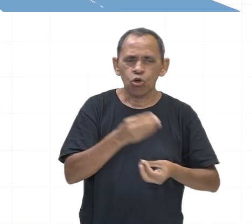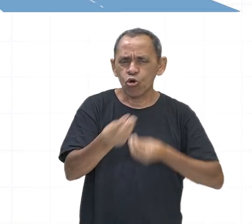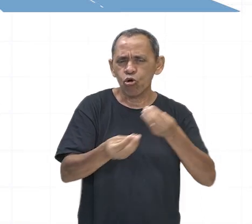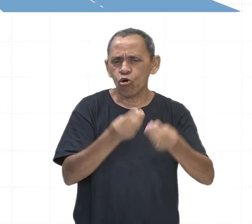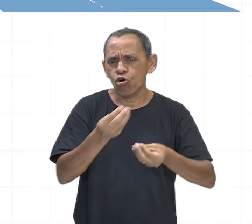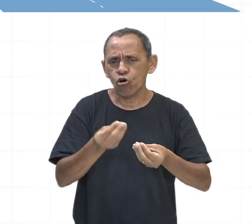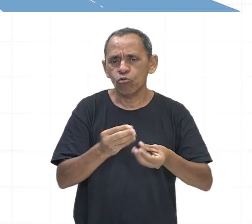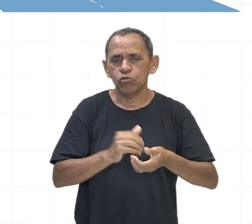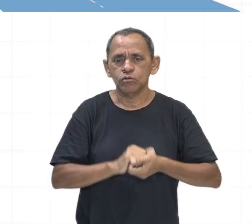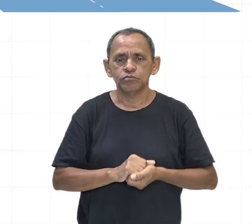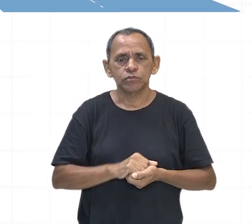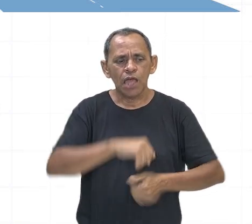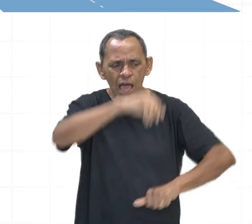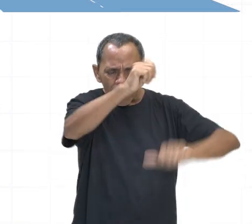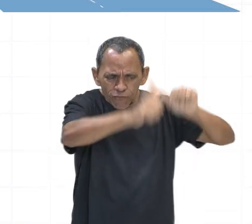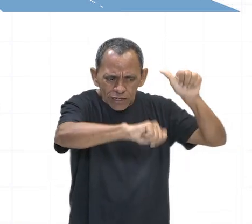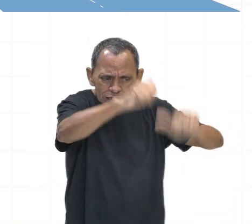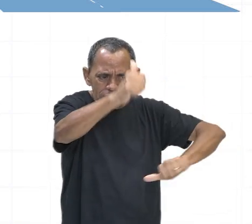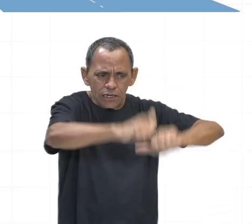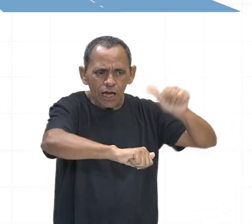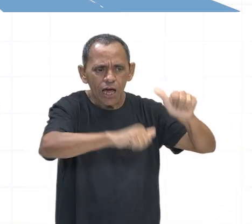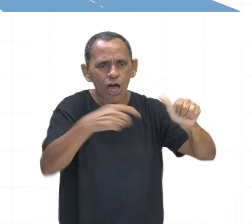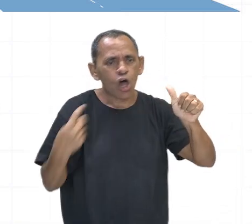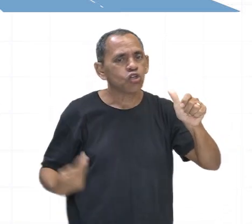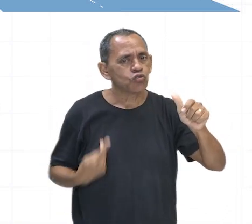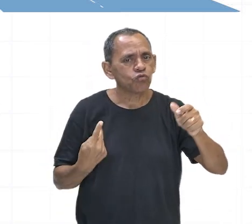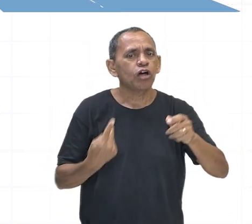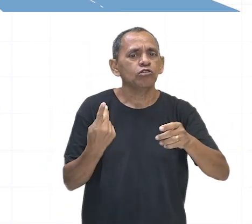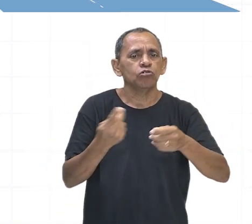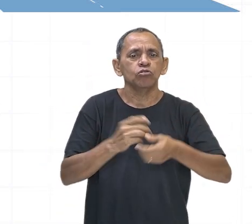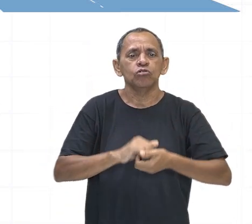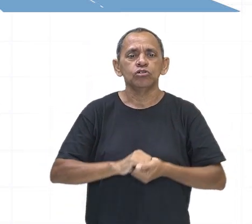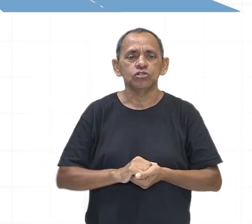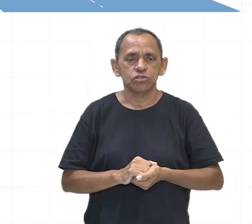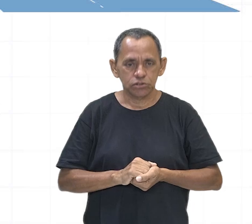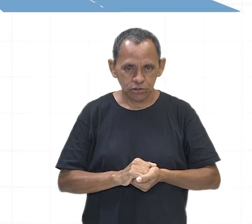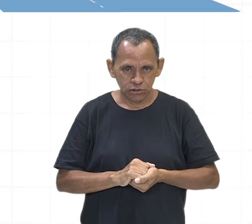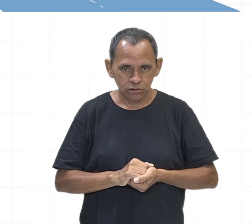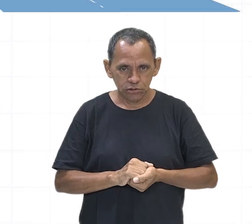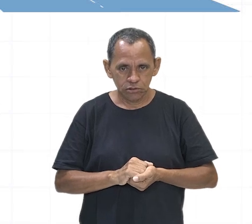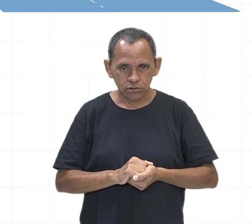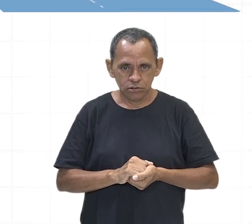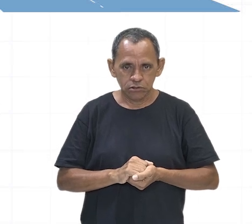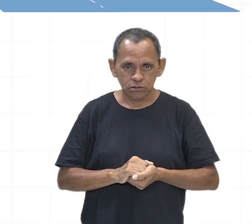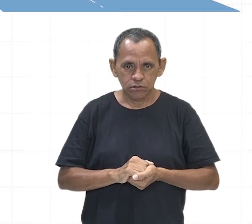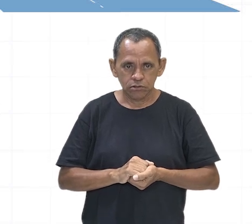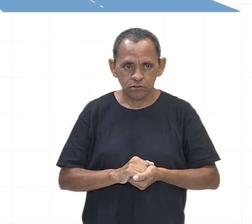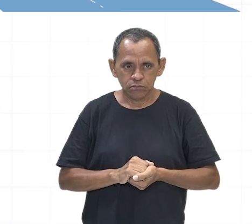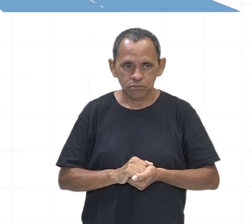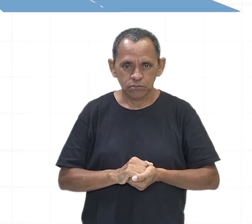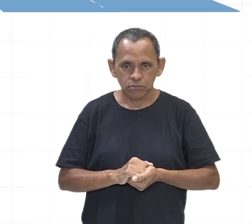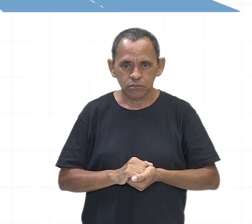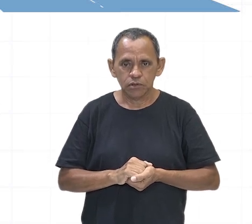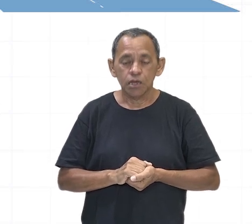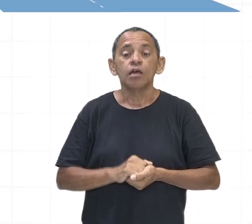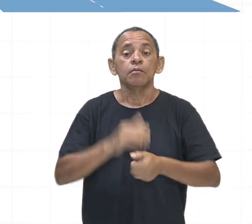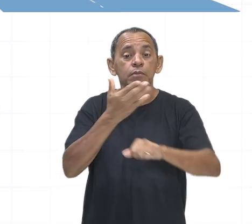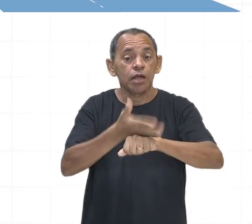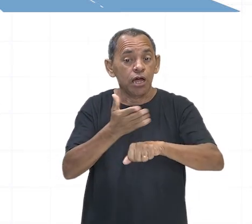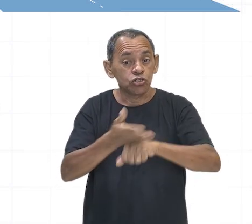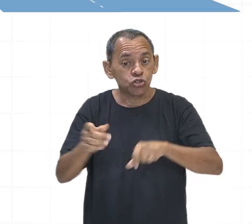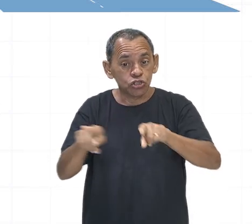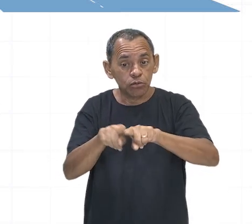essa avaliação, os valores morais e a situação prática, em que tais valores estão em questão,